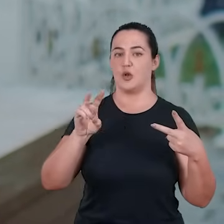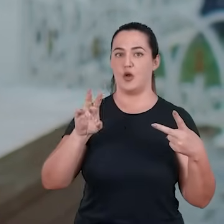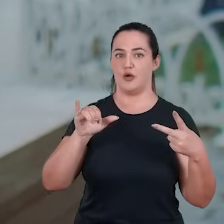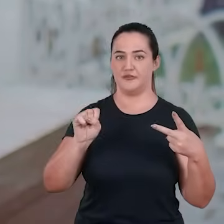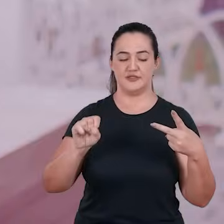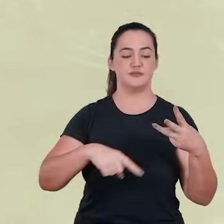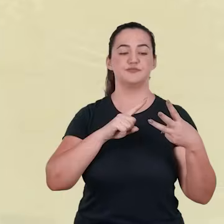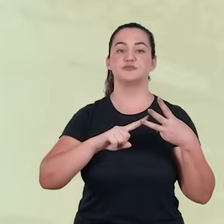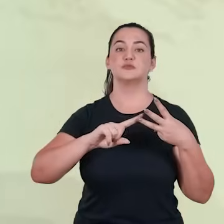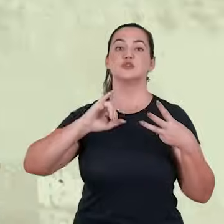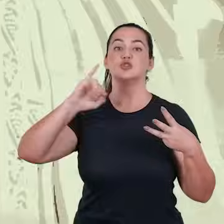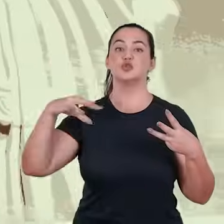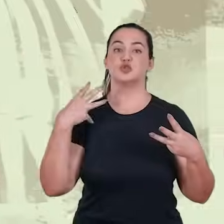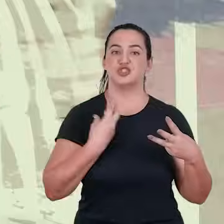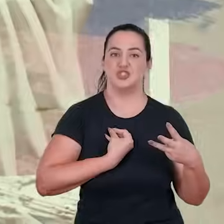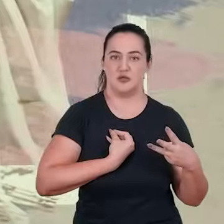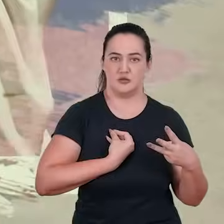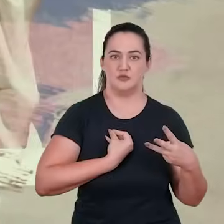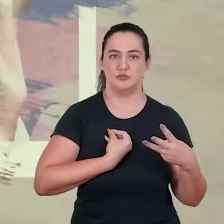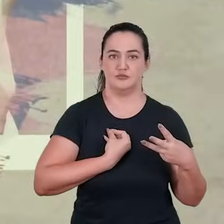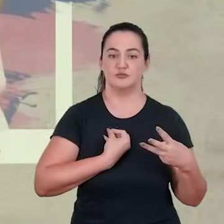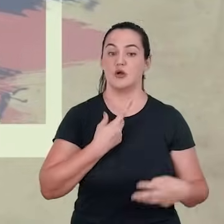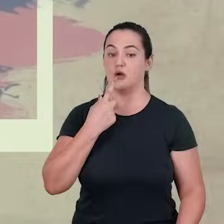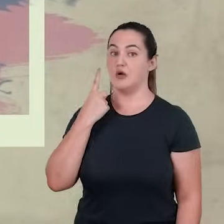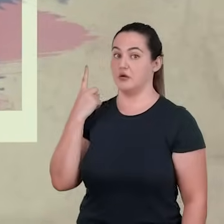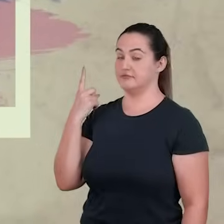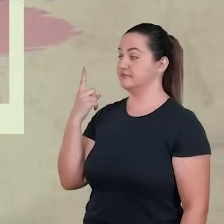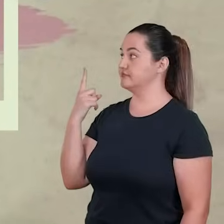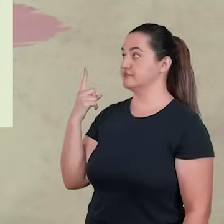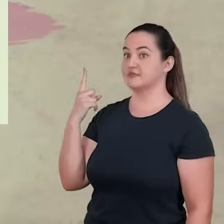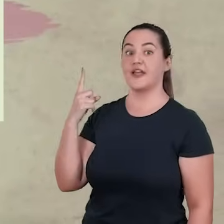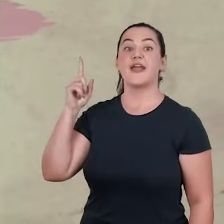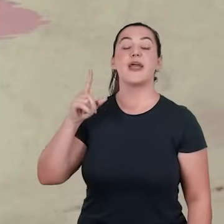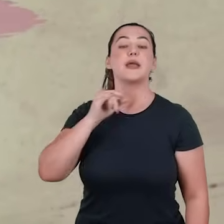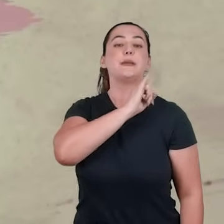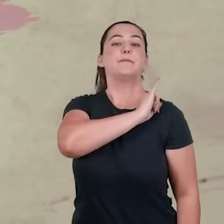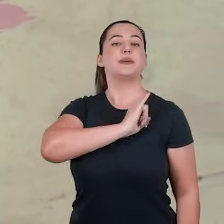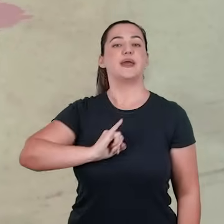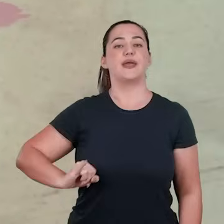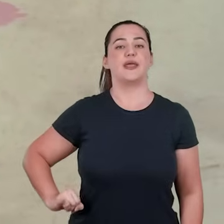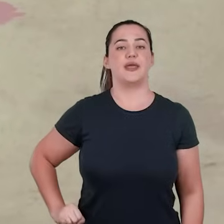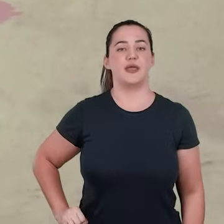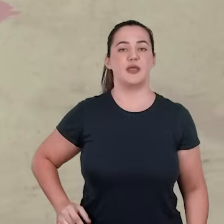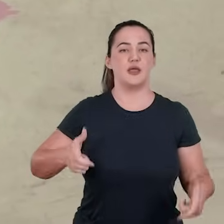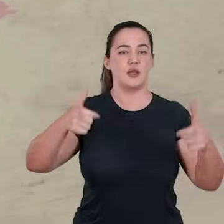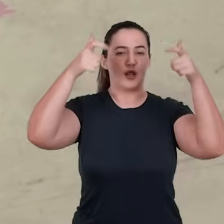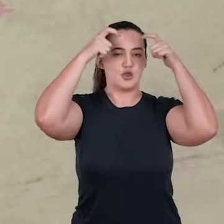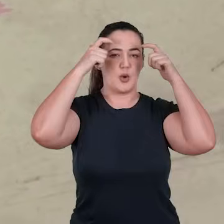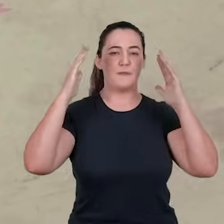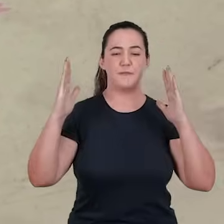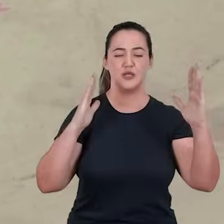de Justiniano. Vamos a Justiniano. Esse grande imperador, ele começa ali por volta de